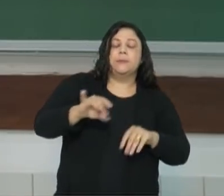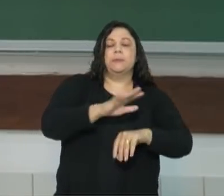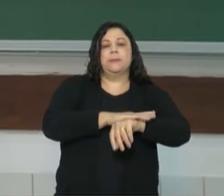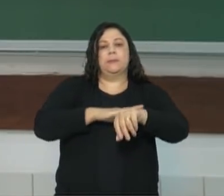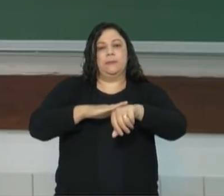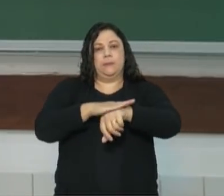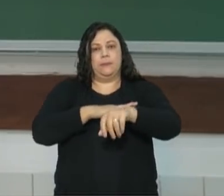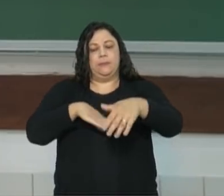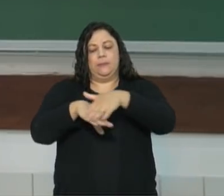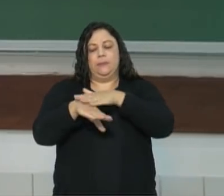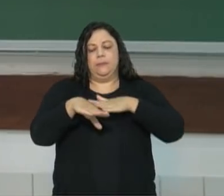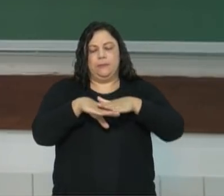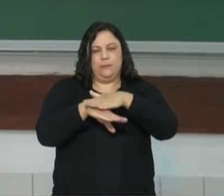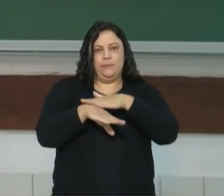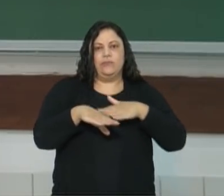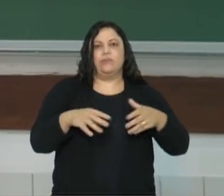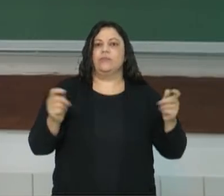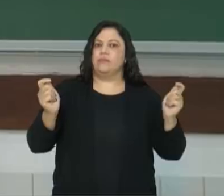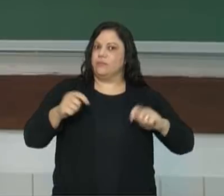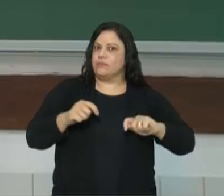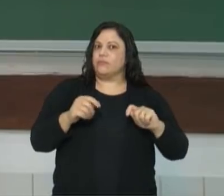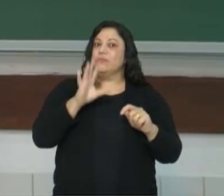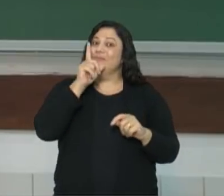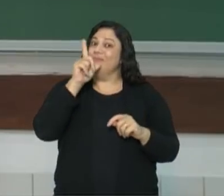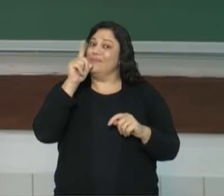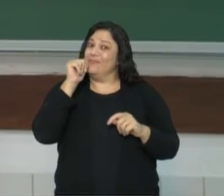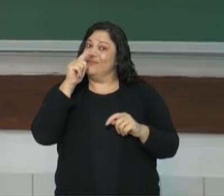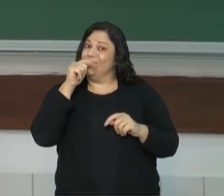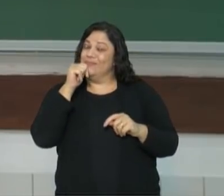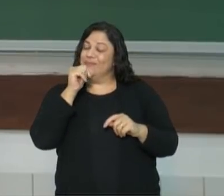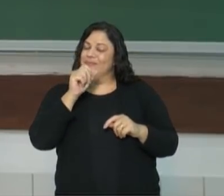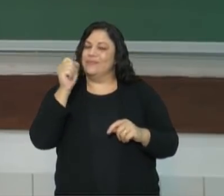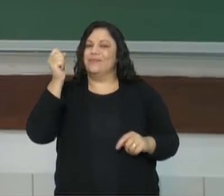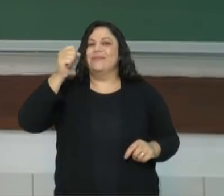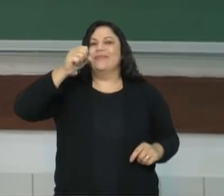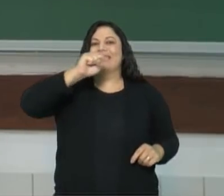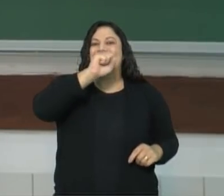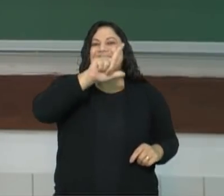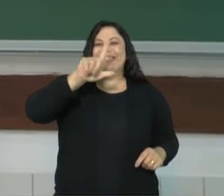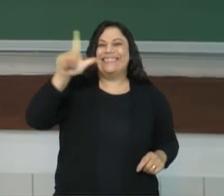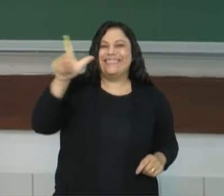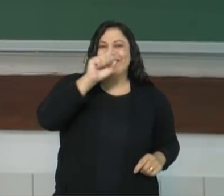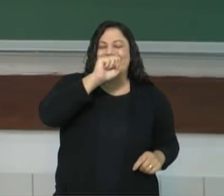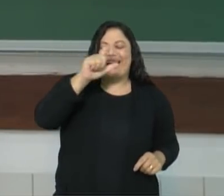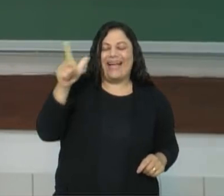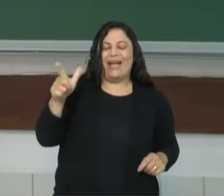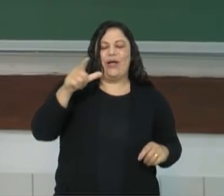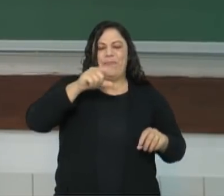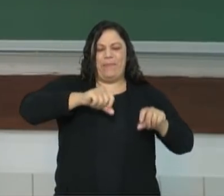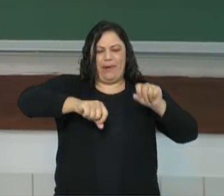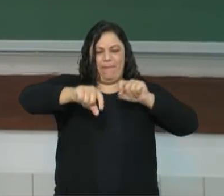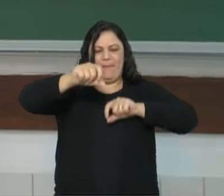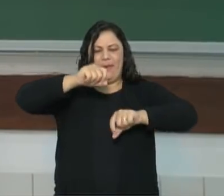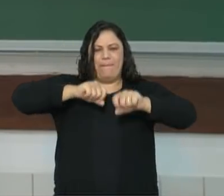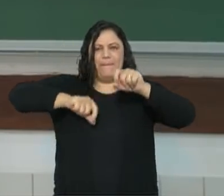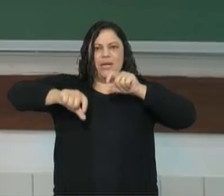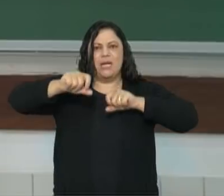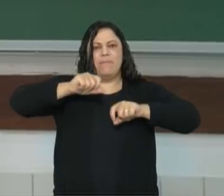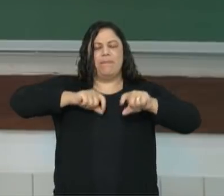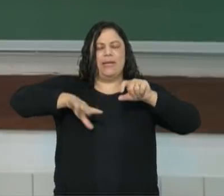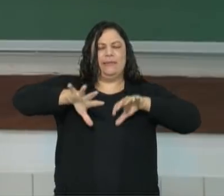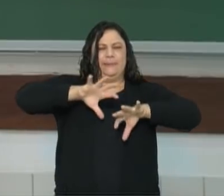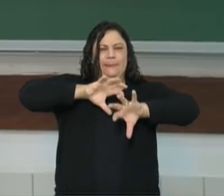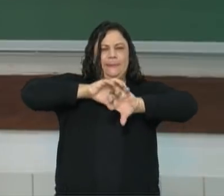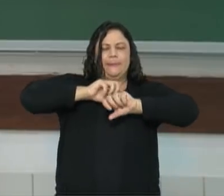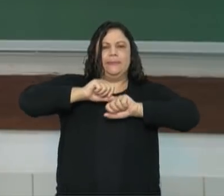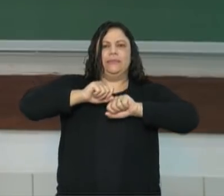E a pele precisa estar úmida. Portanto, se você jogar sal, que por osmose vai roubar a umidade da pele do animal, você vai matar